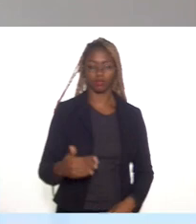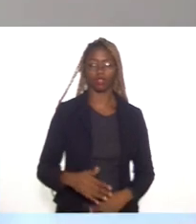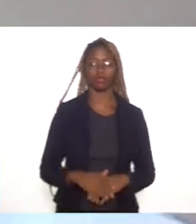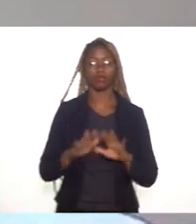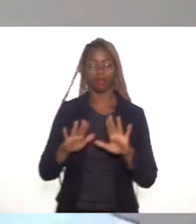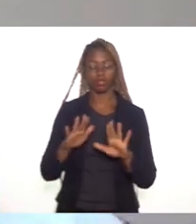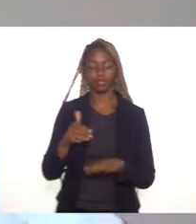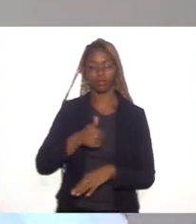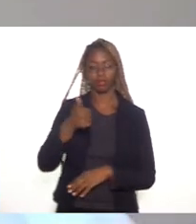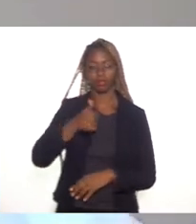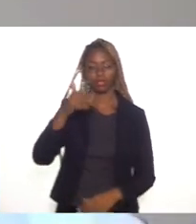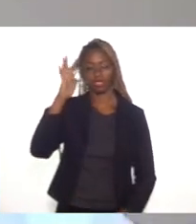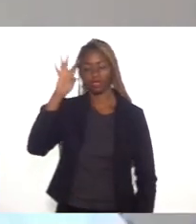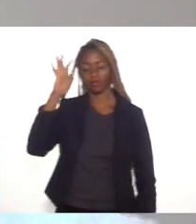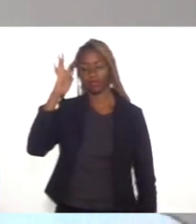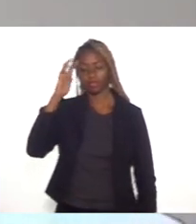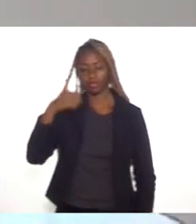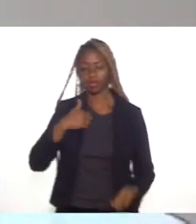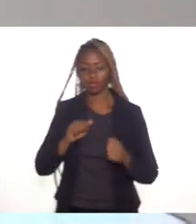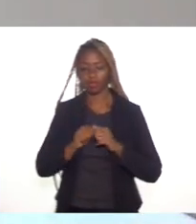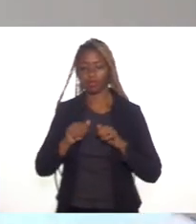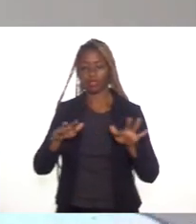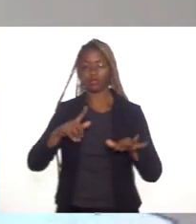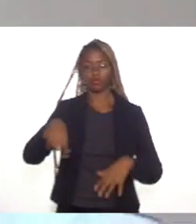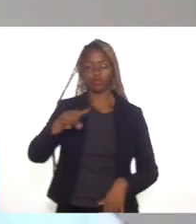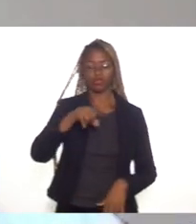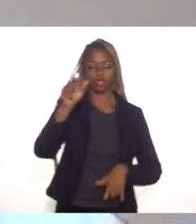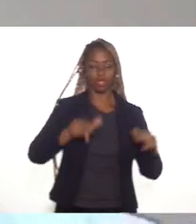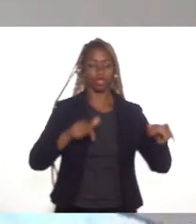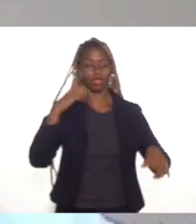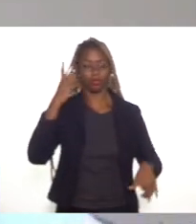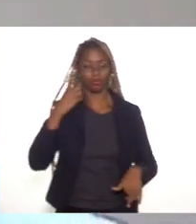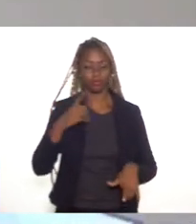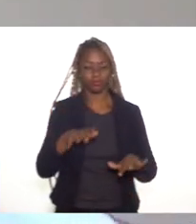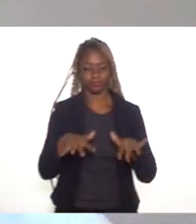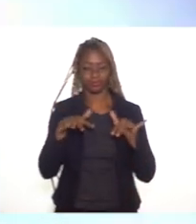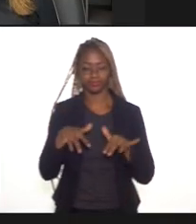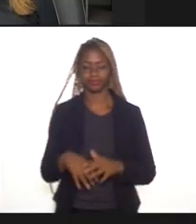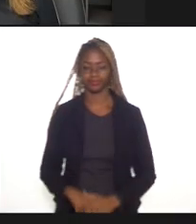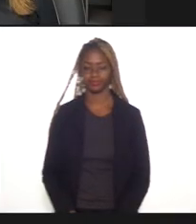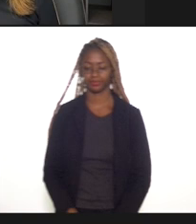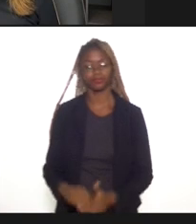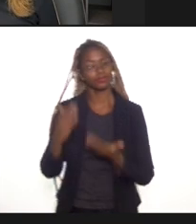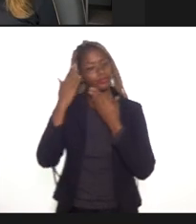primeira reflexão que eu compartilho com os deputados e deputadas aqui nesta sessão. muito obrigado.